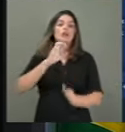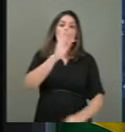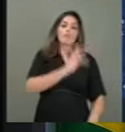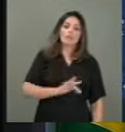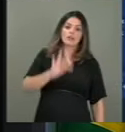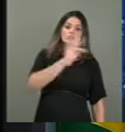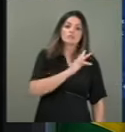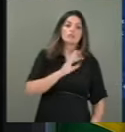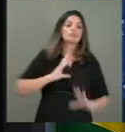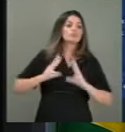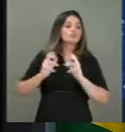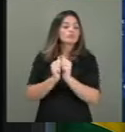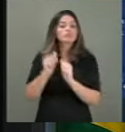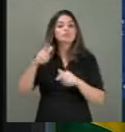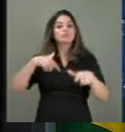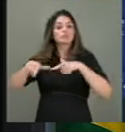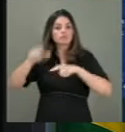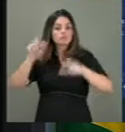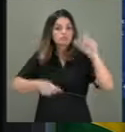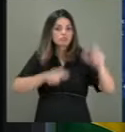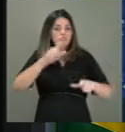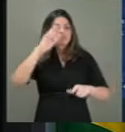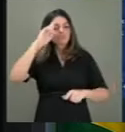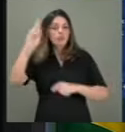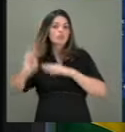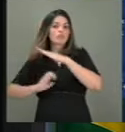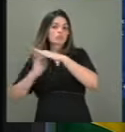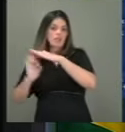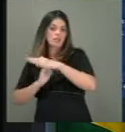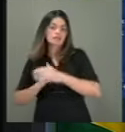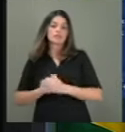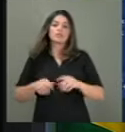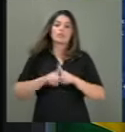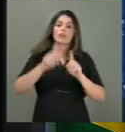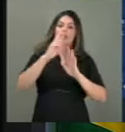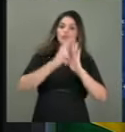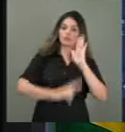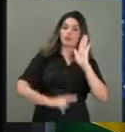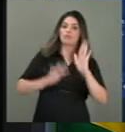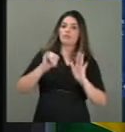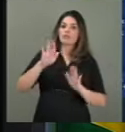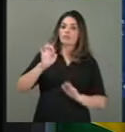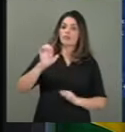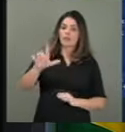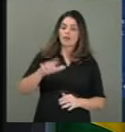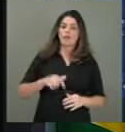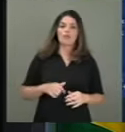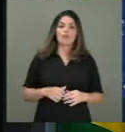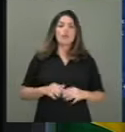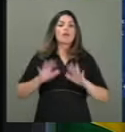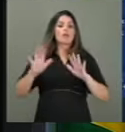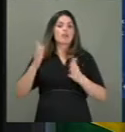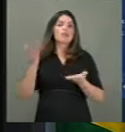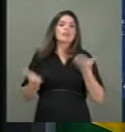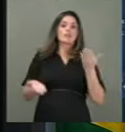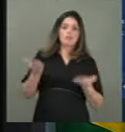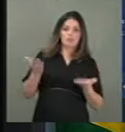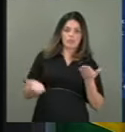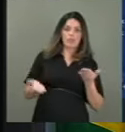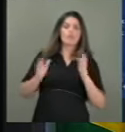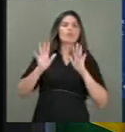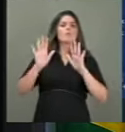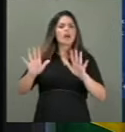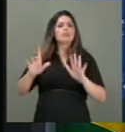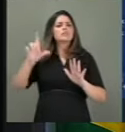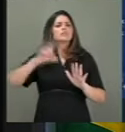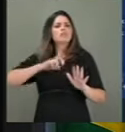e também com os empresários buscamos o relatório final que contempla todo de forma equilibrada trazendo no